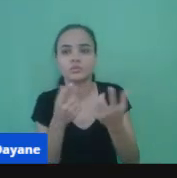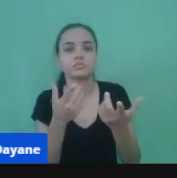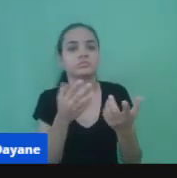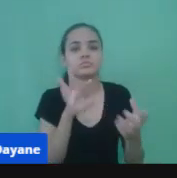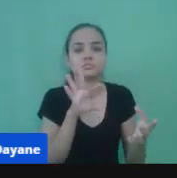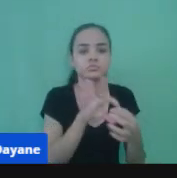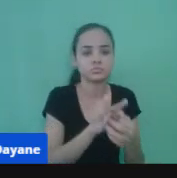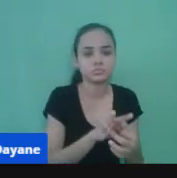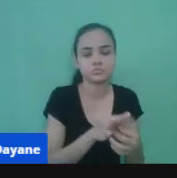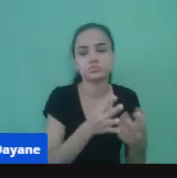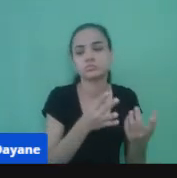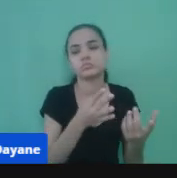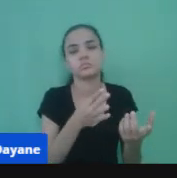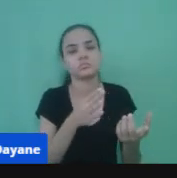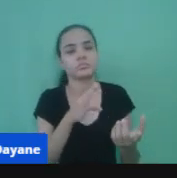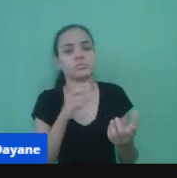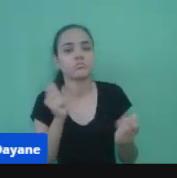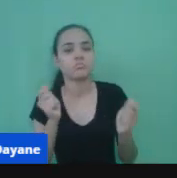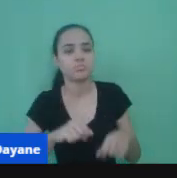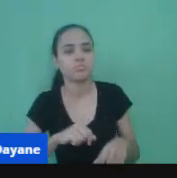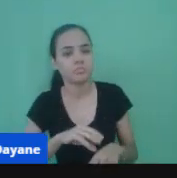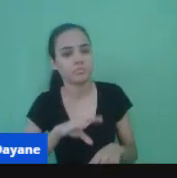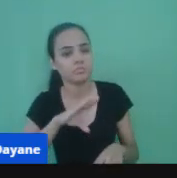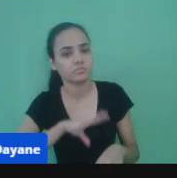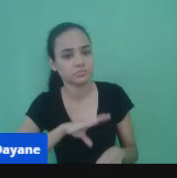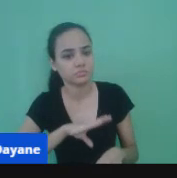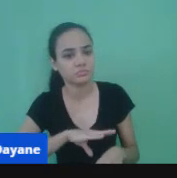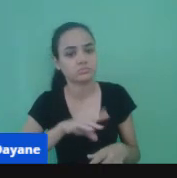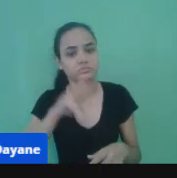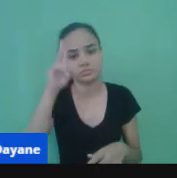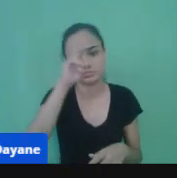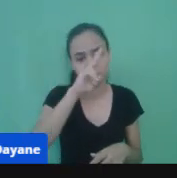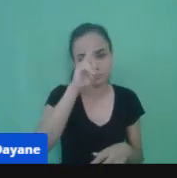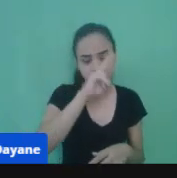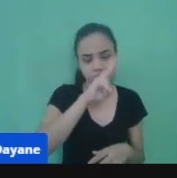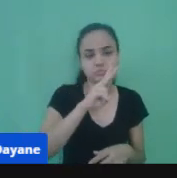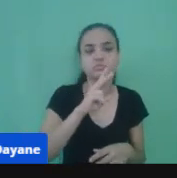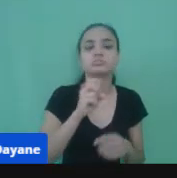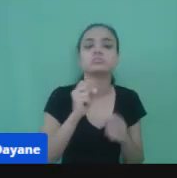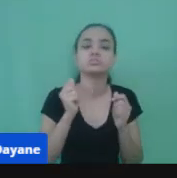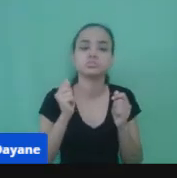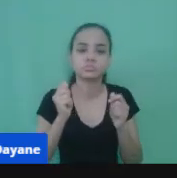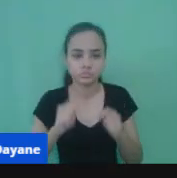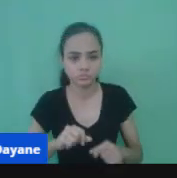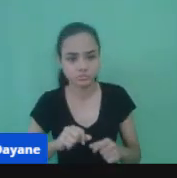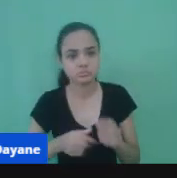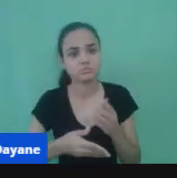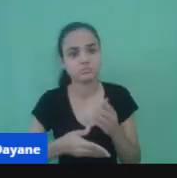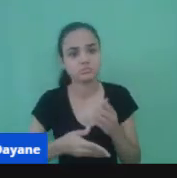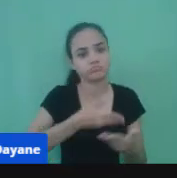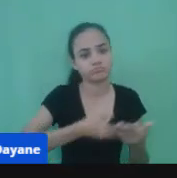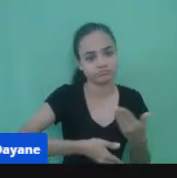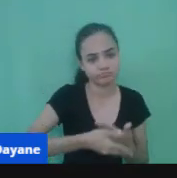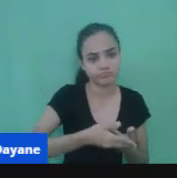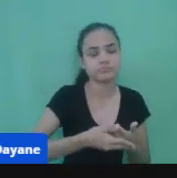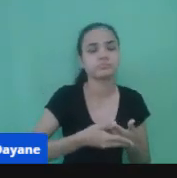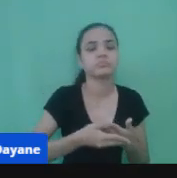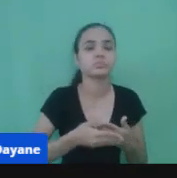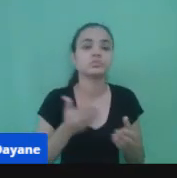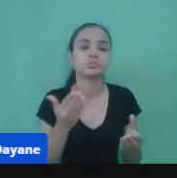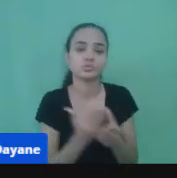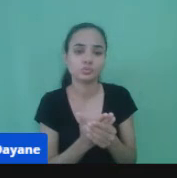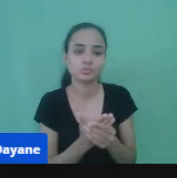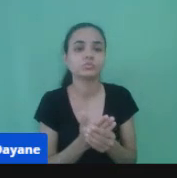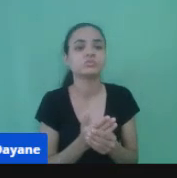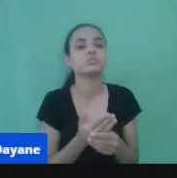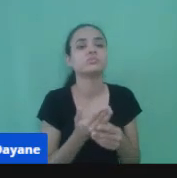com história, até mesmo para você otimizar o tempo. Então, o documento sim embasa a utilização. Dá para ir além. Veja